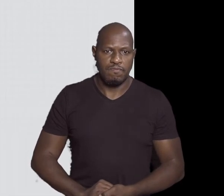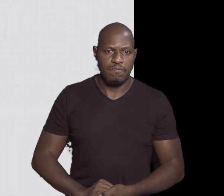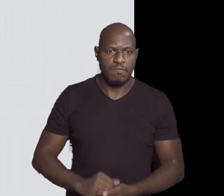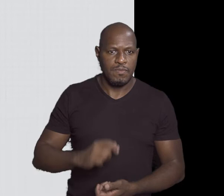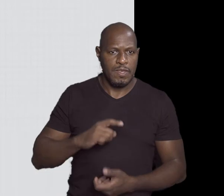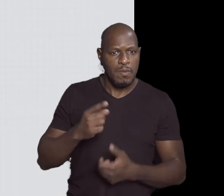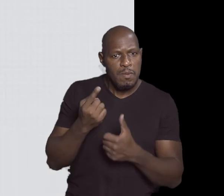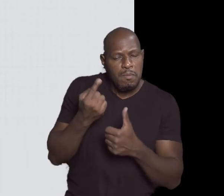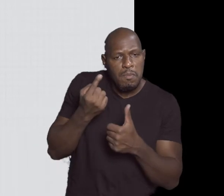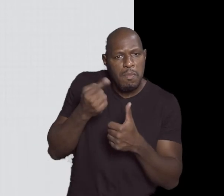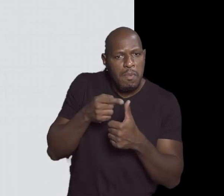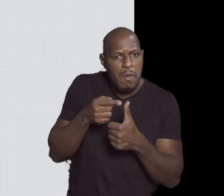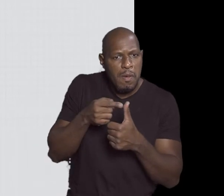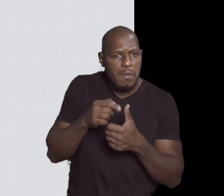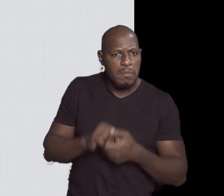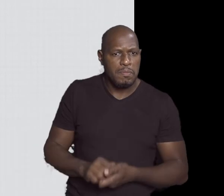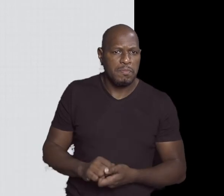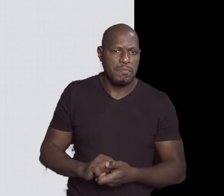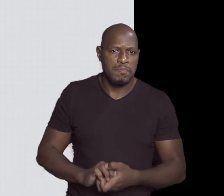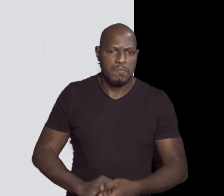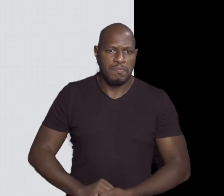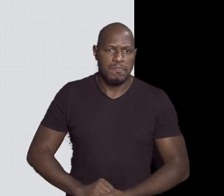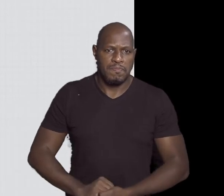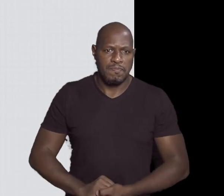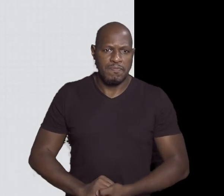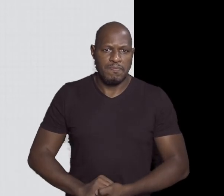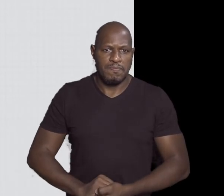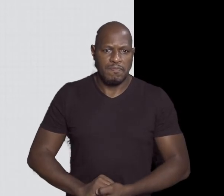uma primeira que define bem